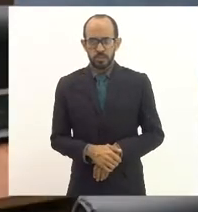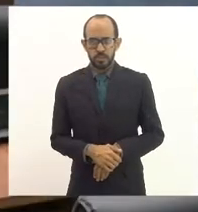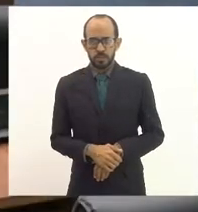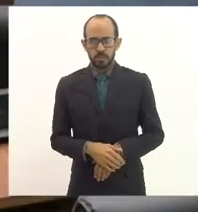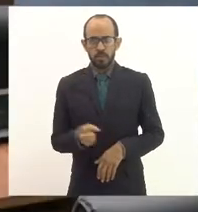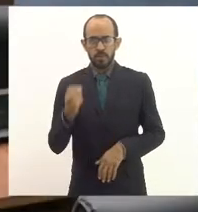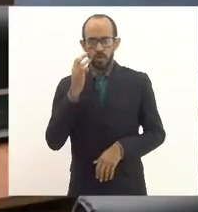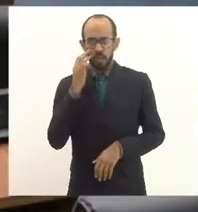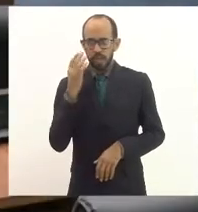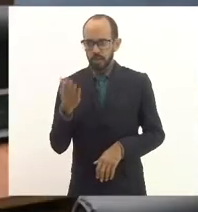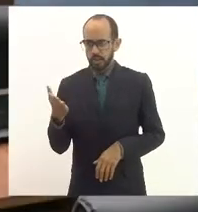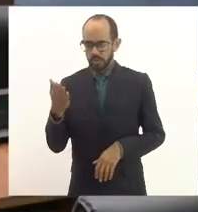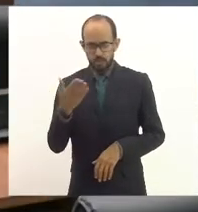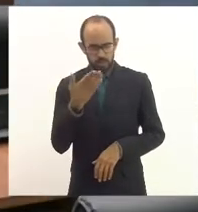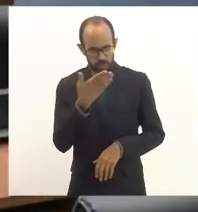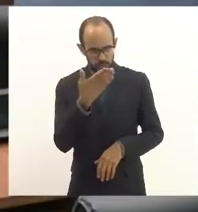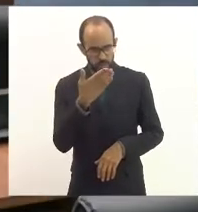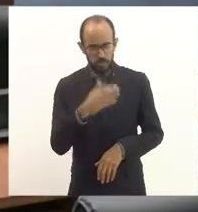Deputado Valdeque.